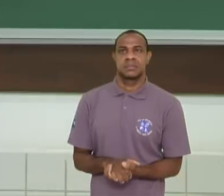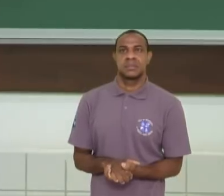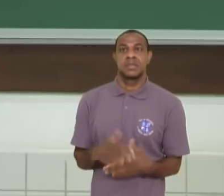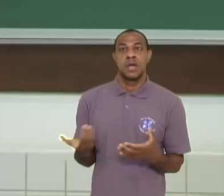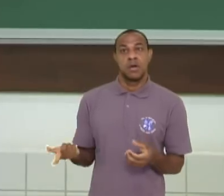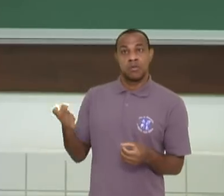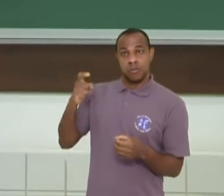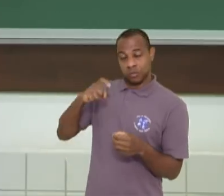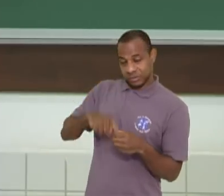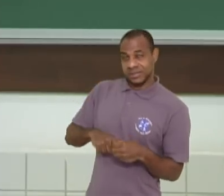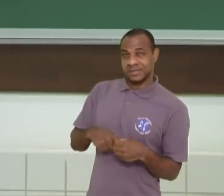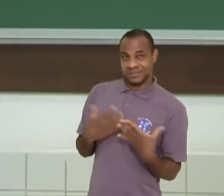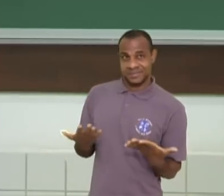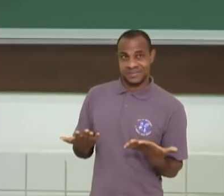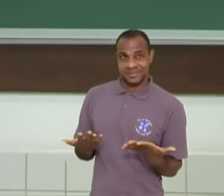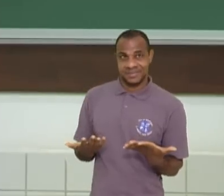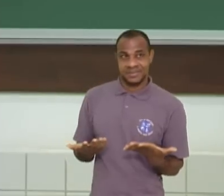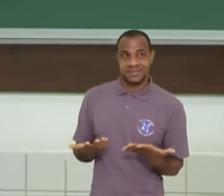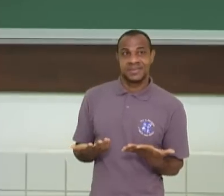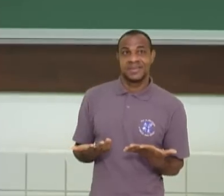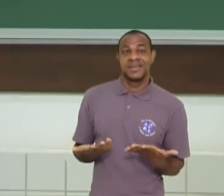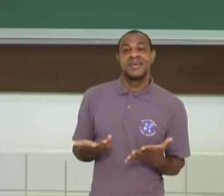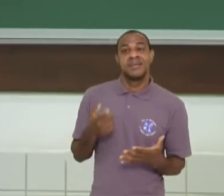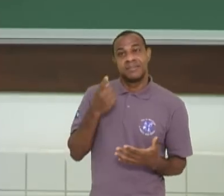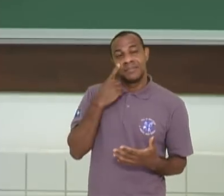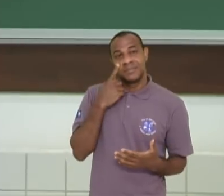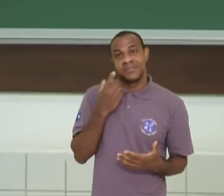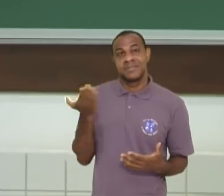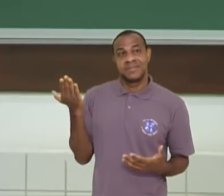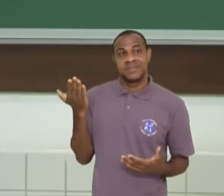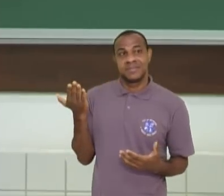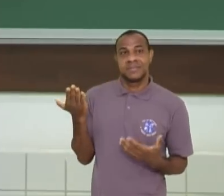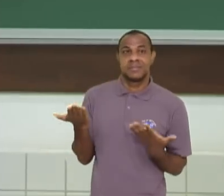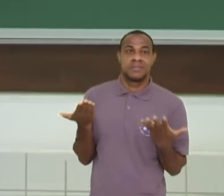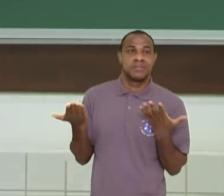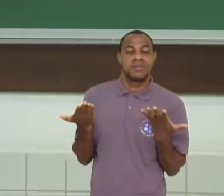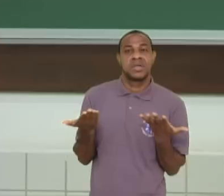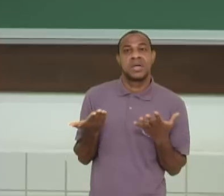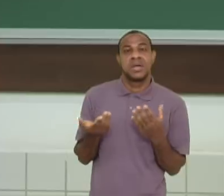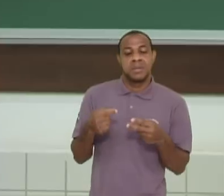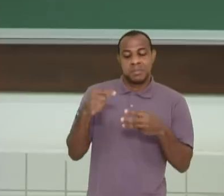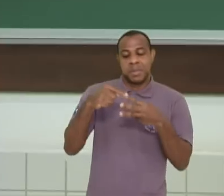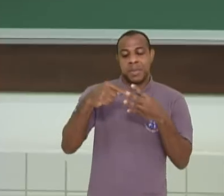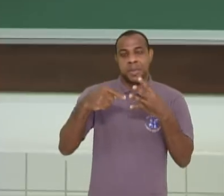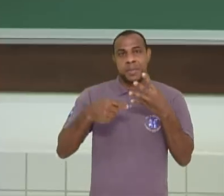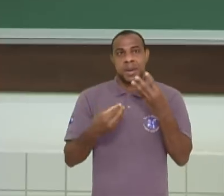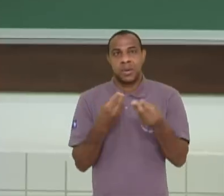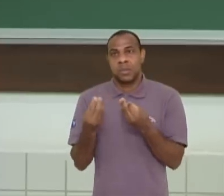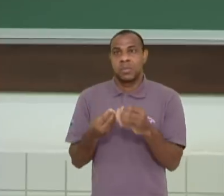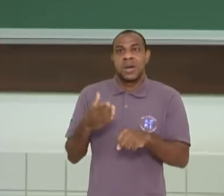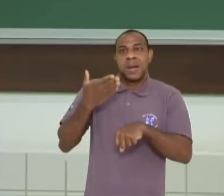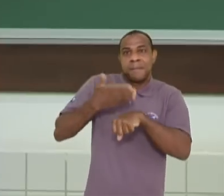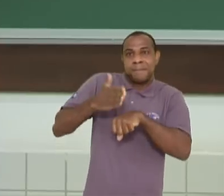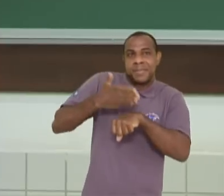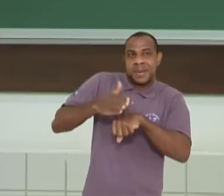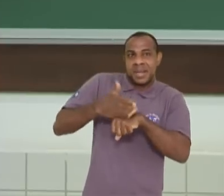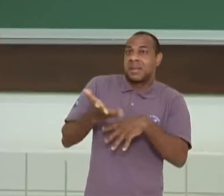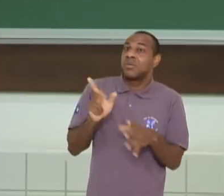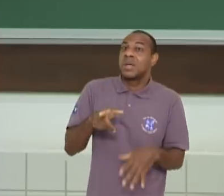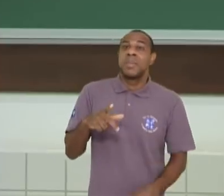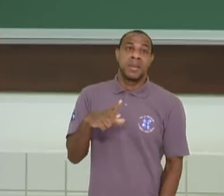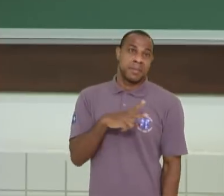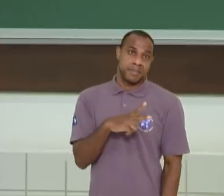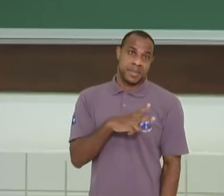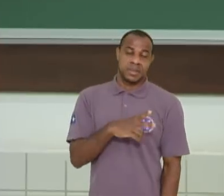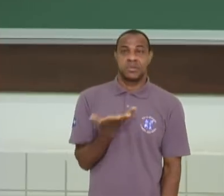Retornando então, galera, não diria correção, né, mas e sim com alguns apontamentos para essa atividade, né, como é uma atividade pessoal, então não